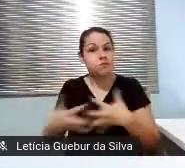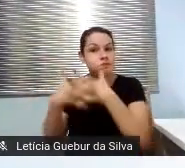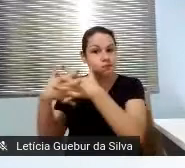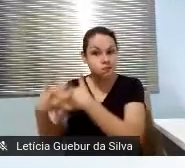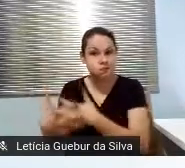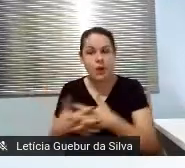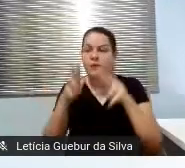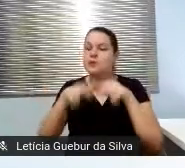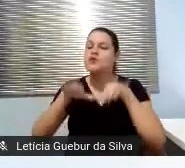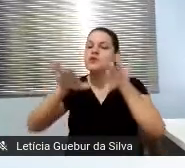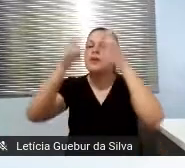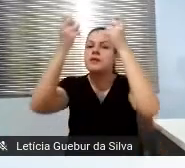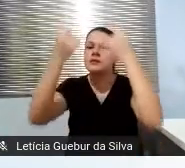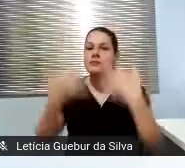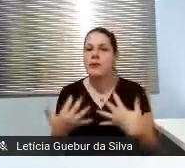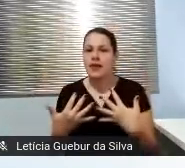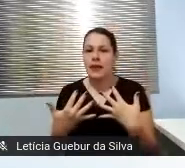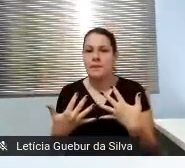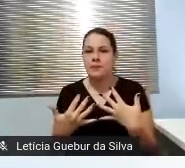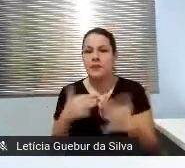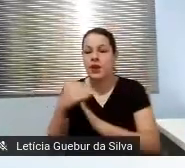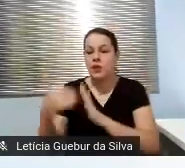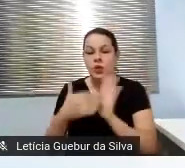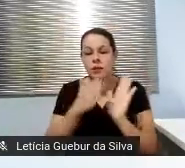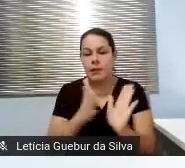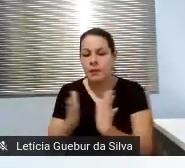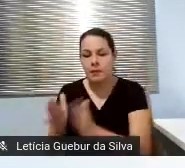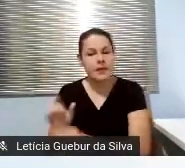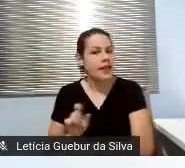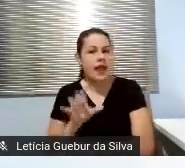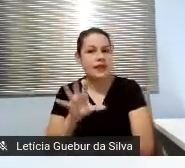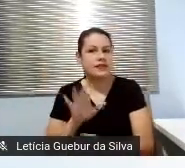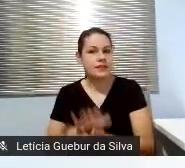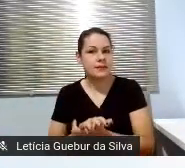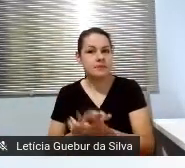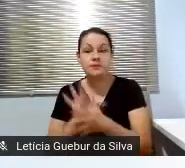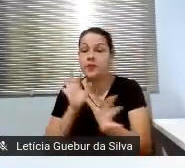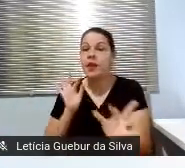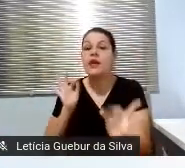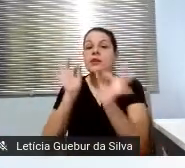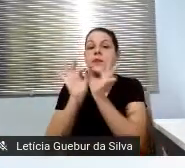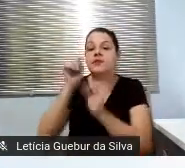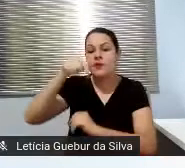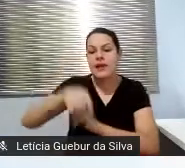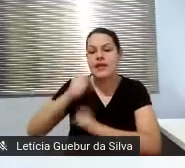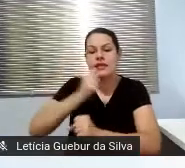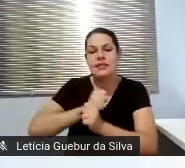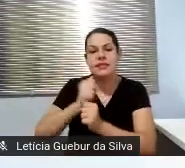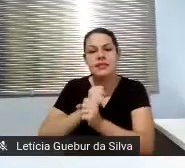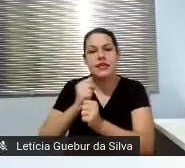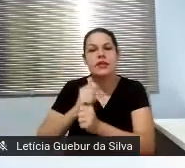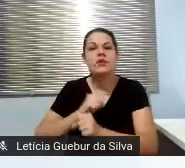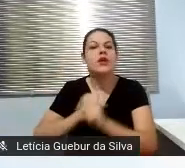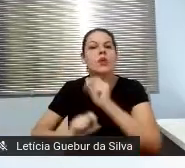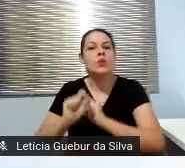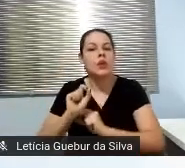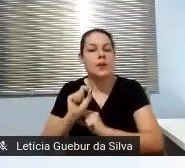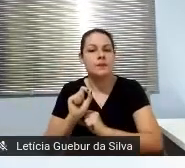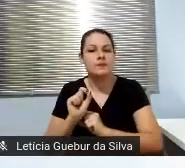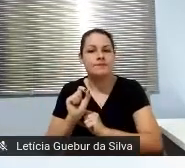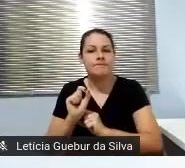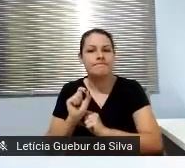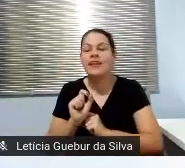exemplificar. Então, o que são essas peças? São isso. E, especificamente, esse ano, nós não tivemos a discussão